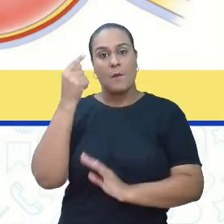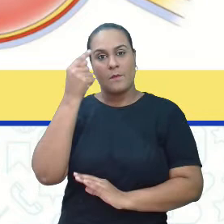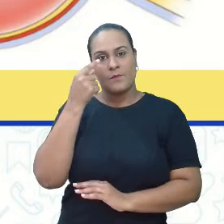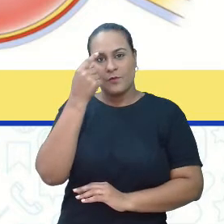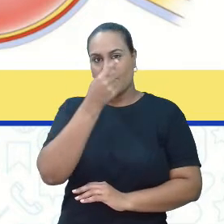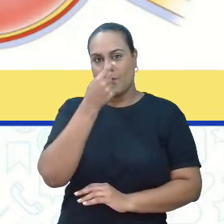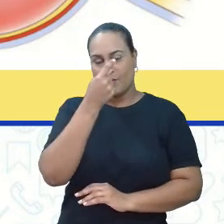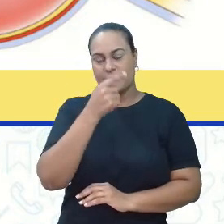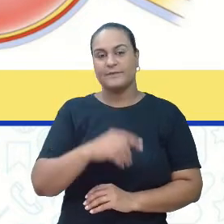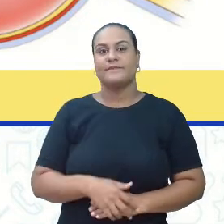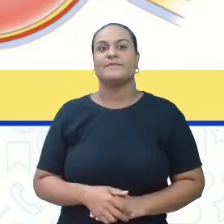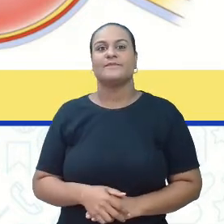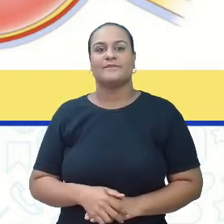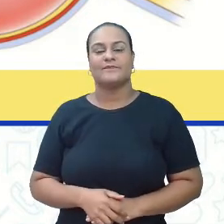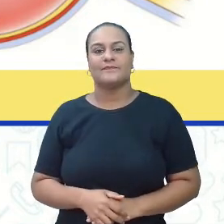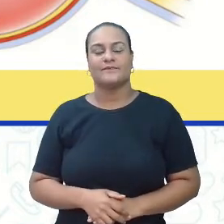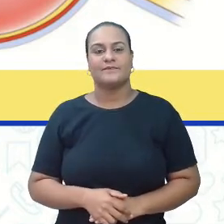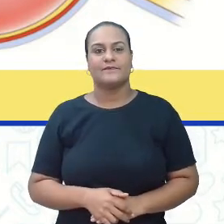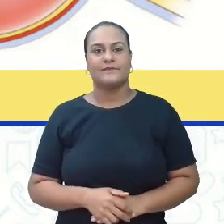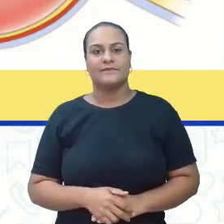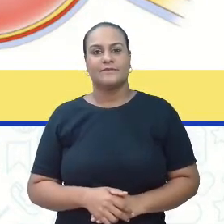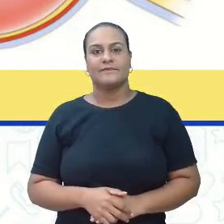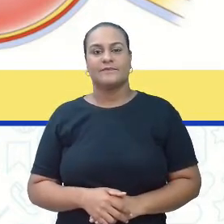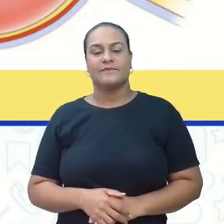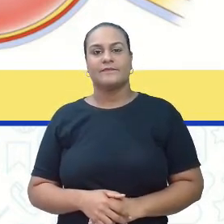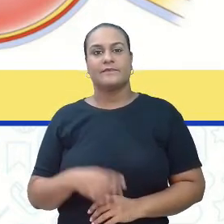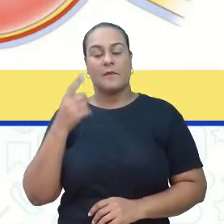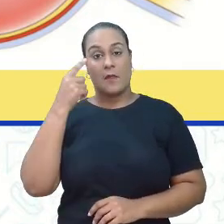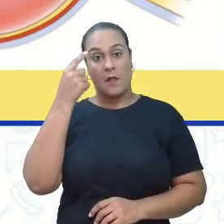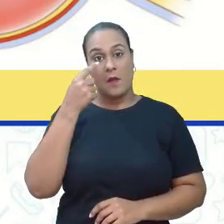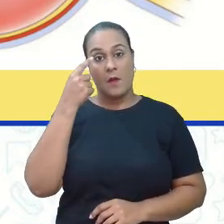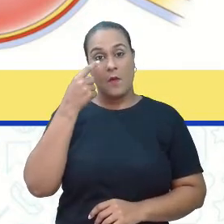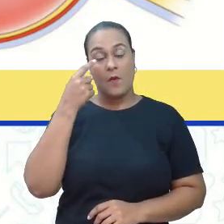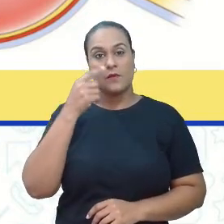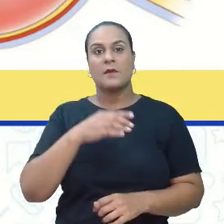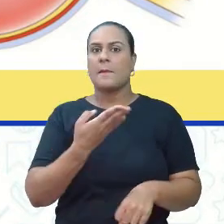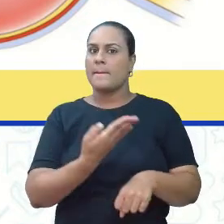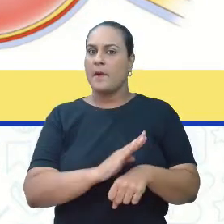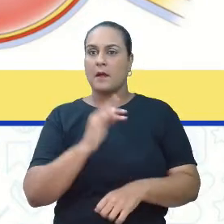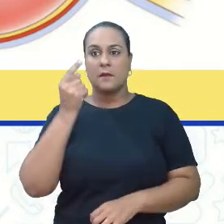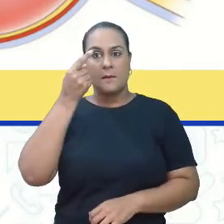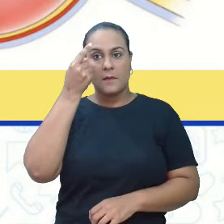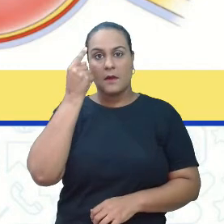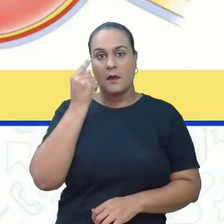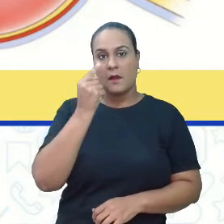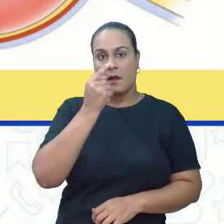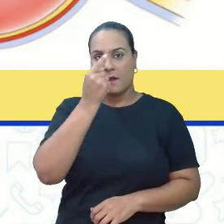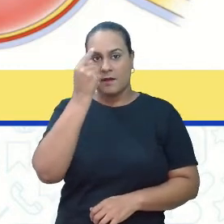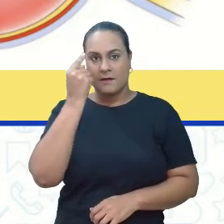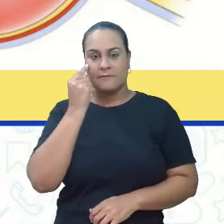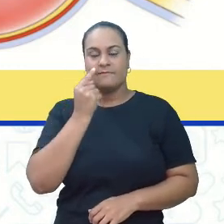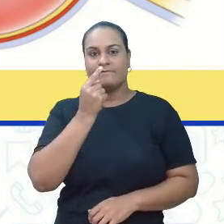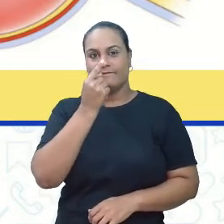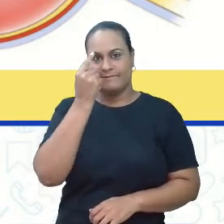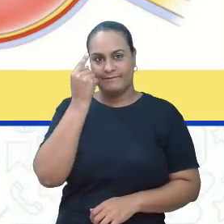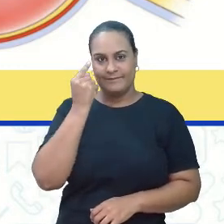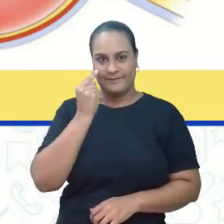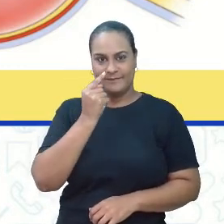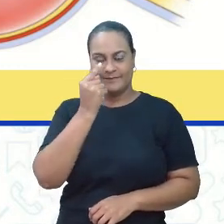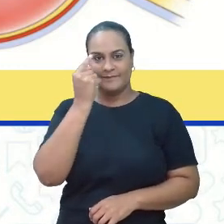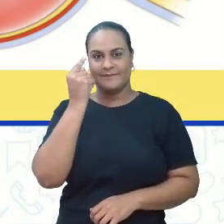lágrima. A questão aí do olho, a parte branca, que a gente vai falar também depois nesse outro esquema aí